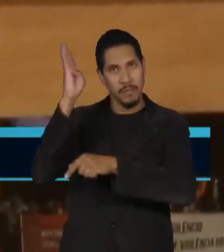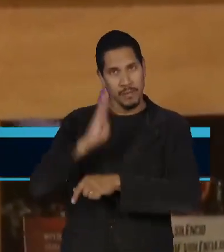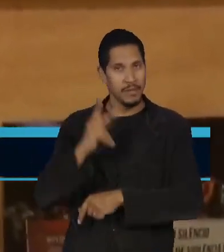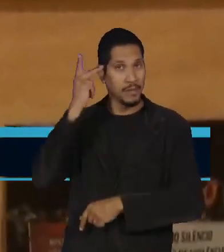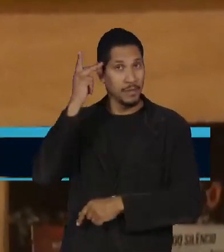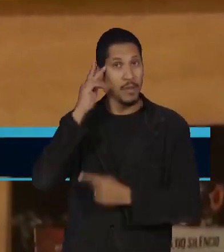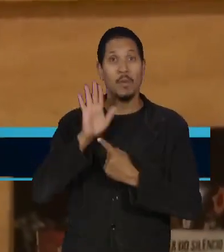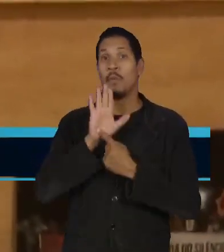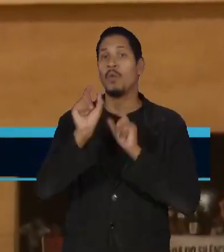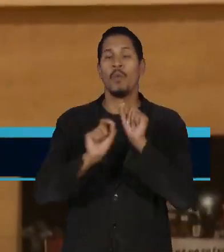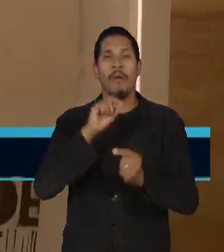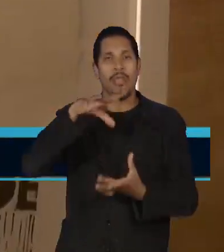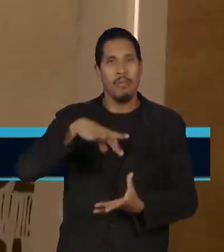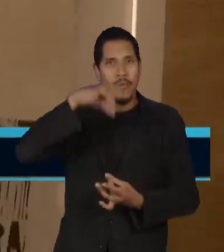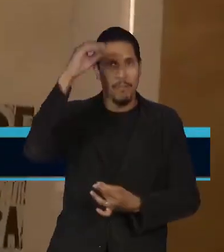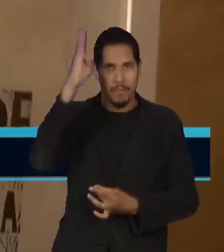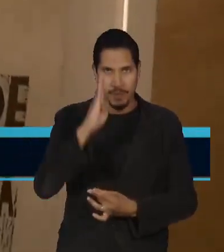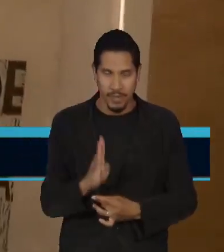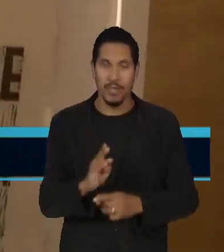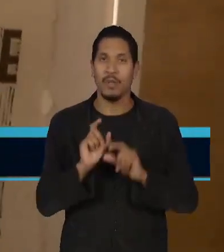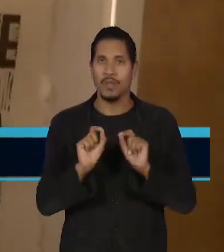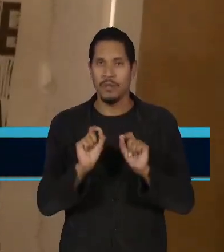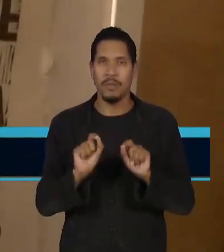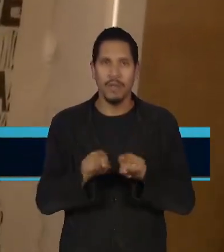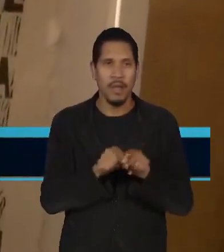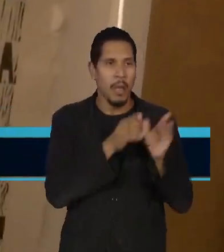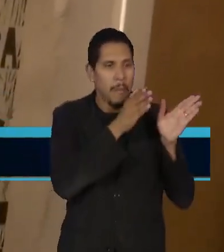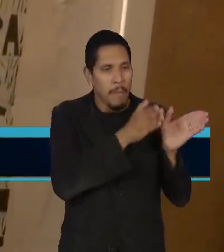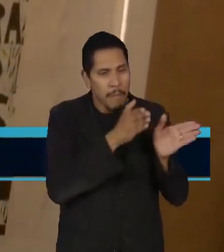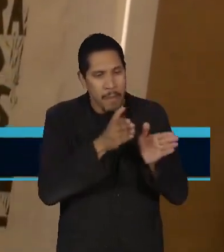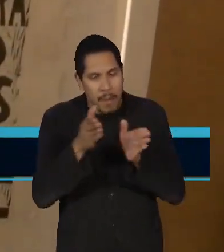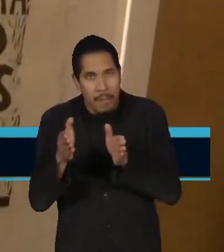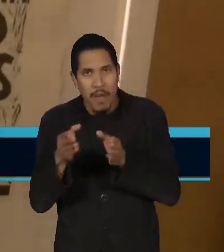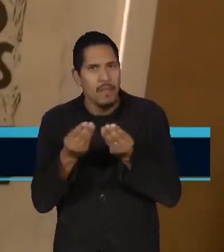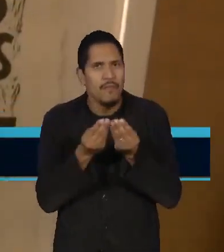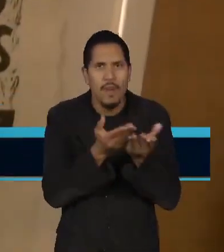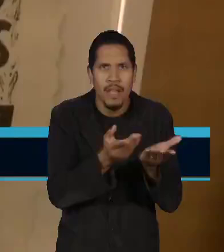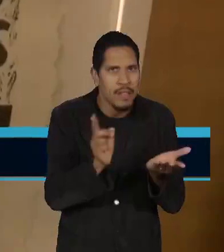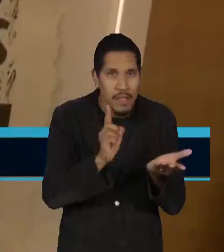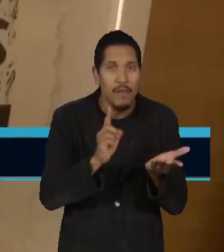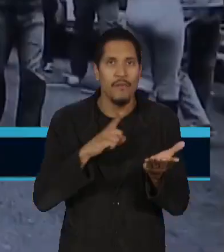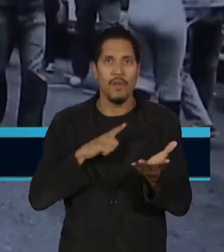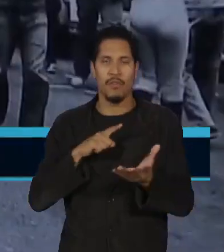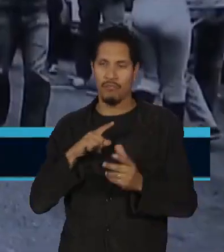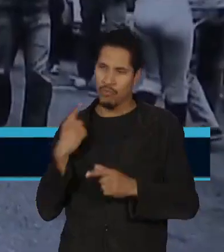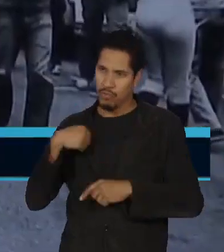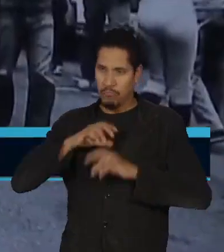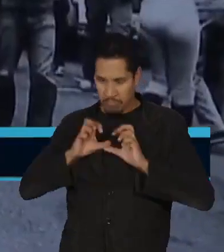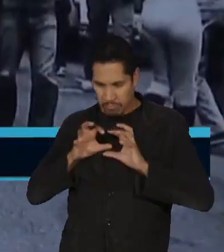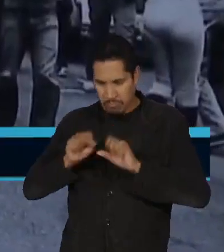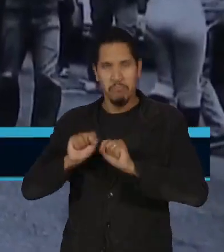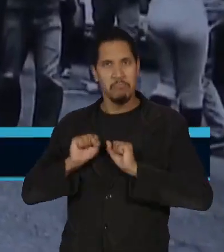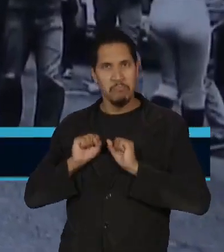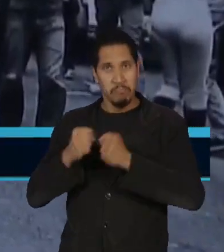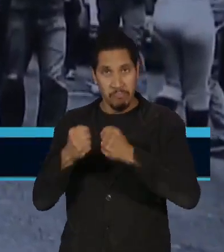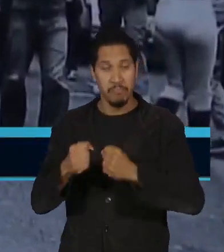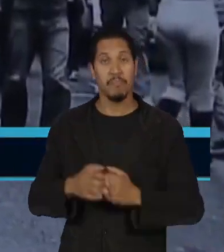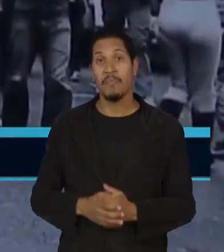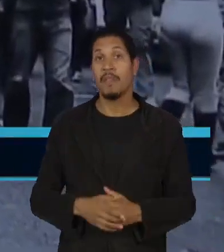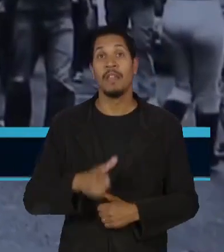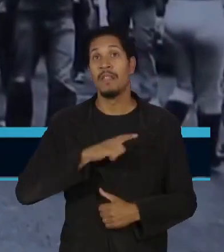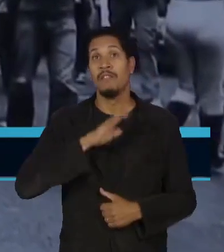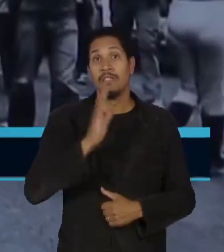a democracia brasileira não foi dada, mas conquistada. Sobre Nós, 60 anos de